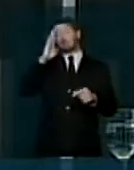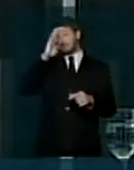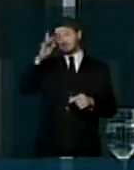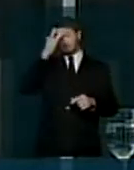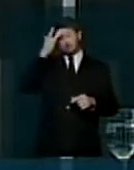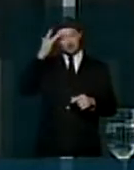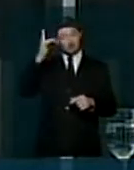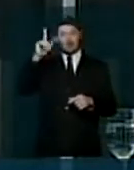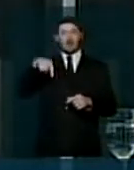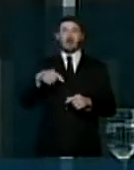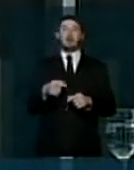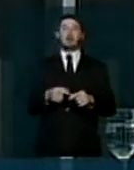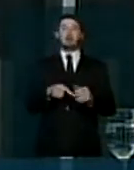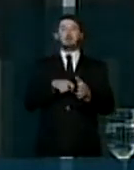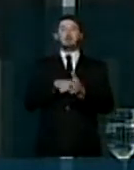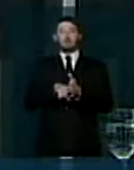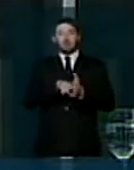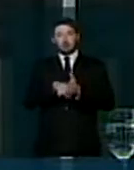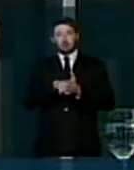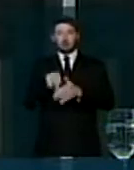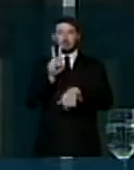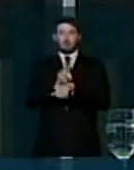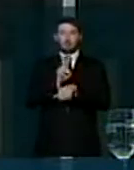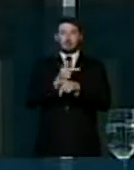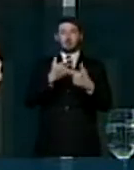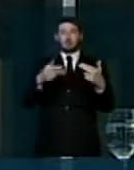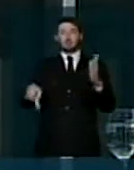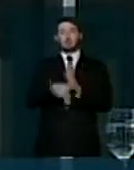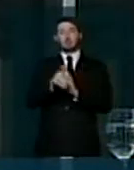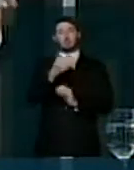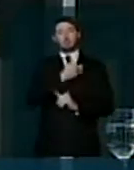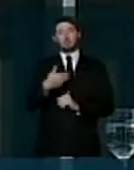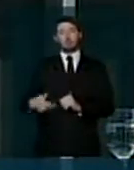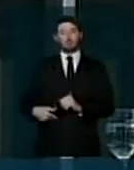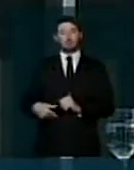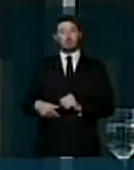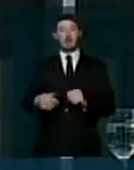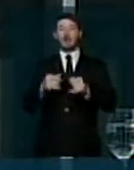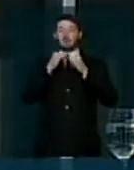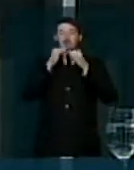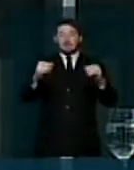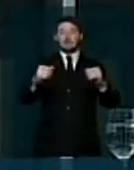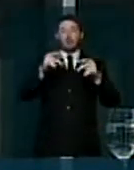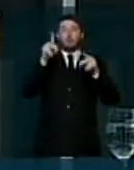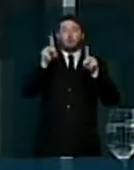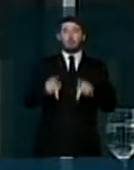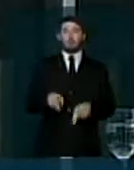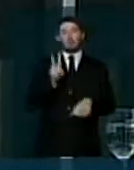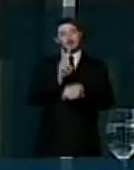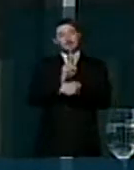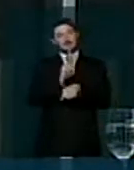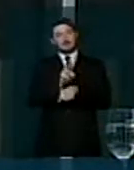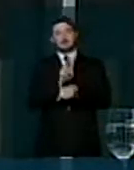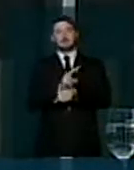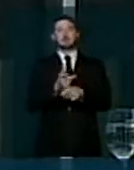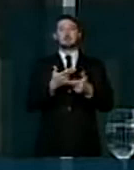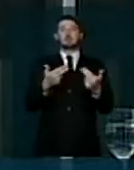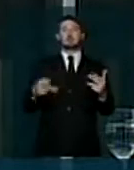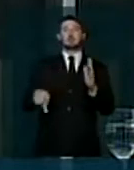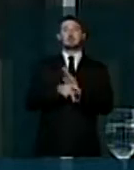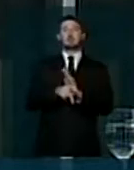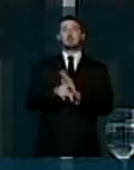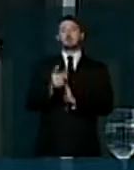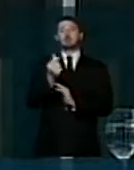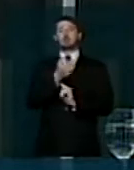que se destinam a zelar pelo patrimônio público, a informar a população para ajudar na fiscalização dos